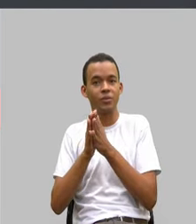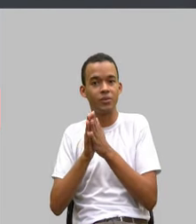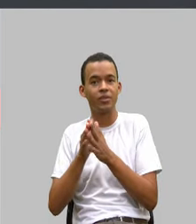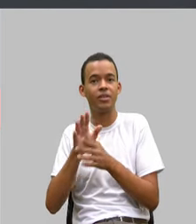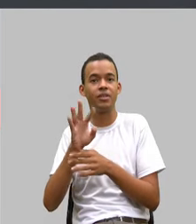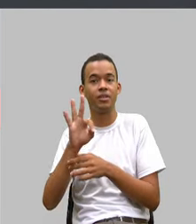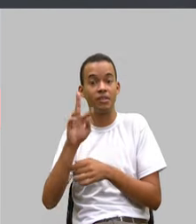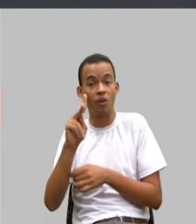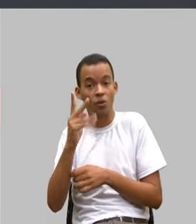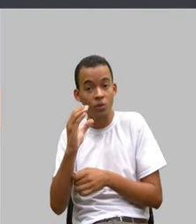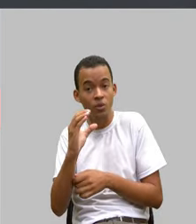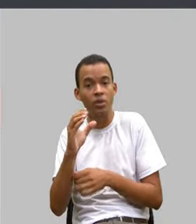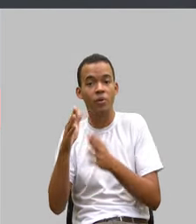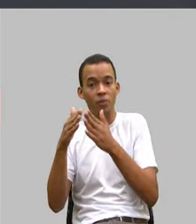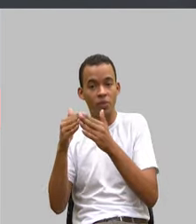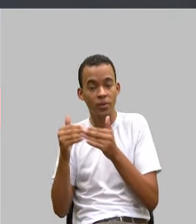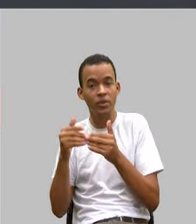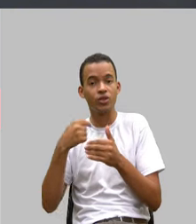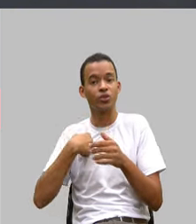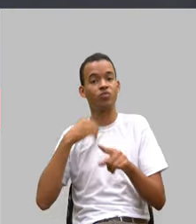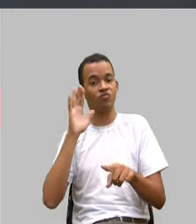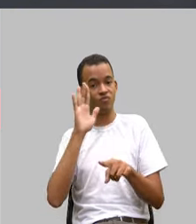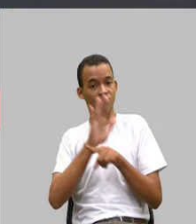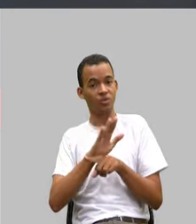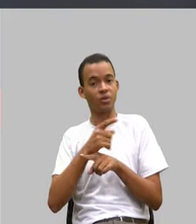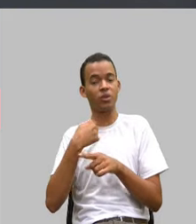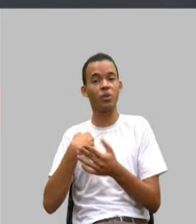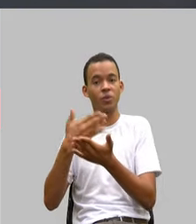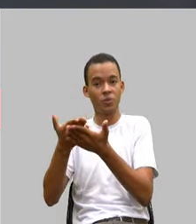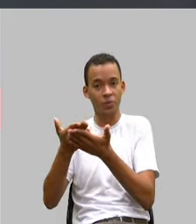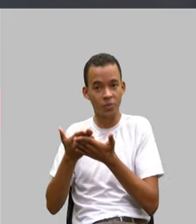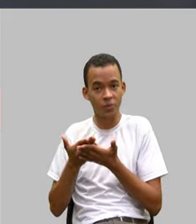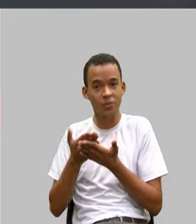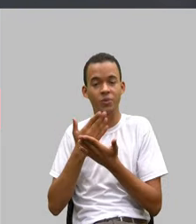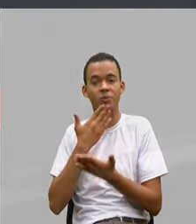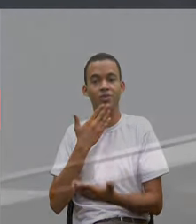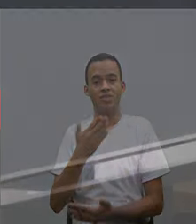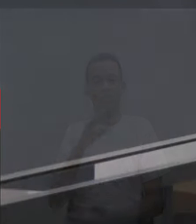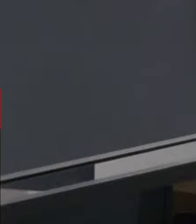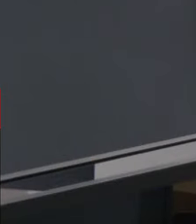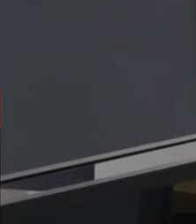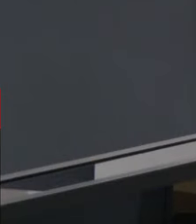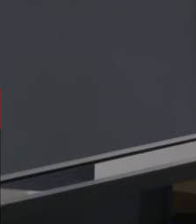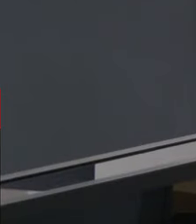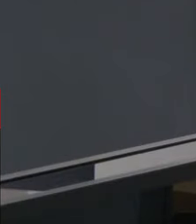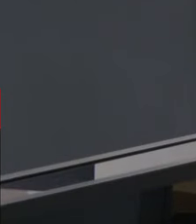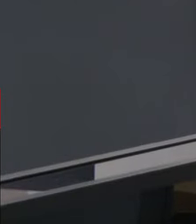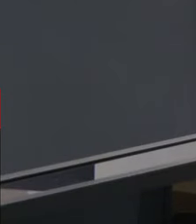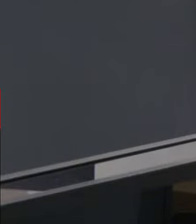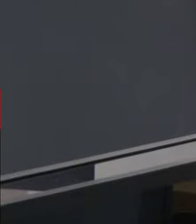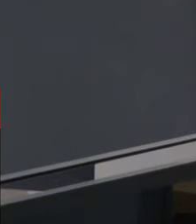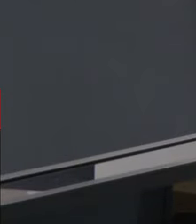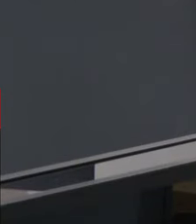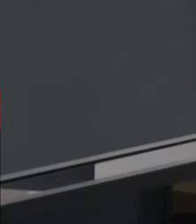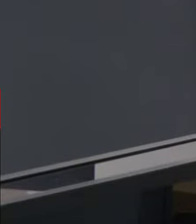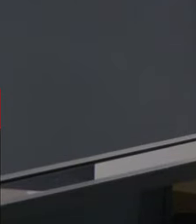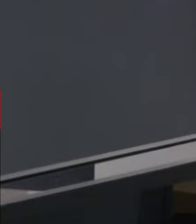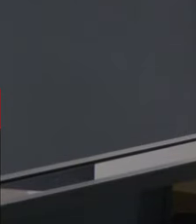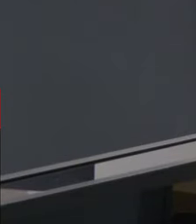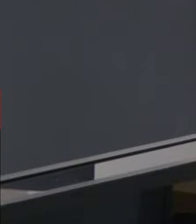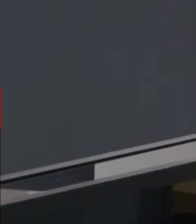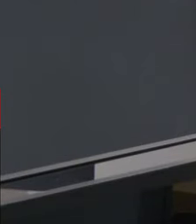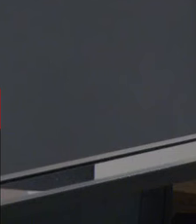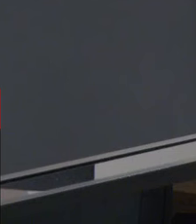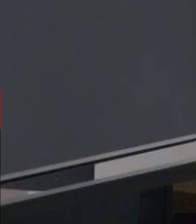a senhora e eu entrei com o pedido de HC e o o pedido de HC saiu com uns TRS meses sem